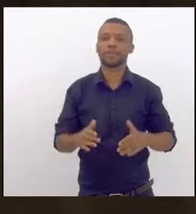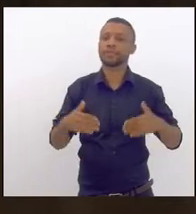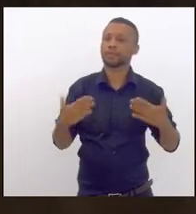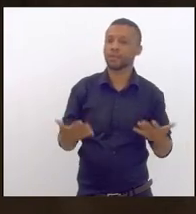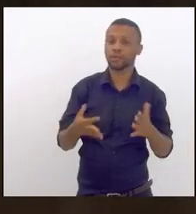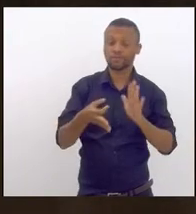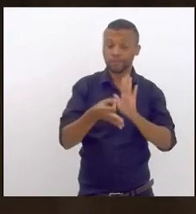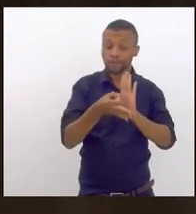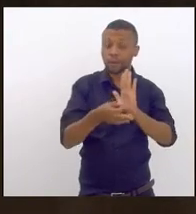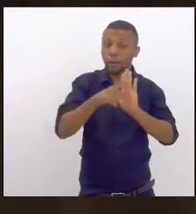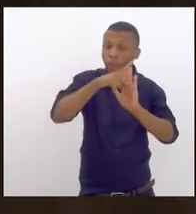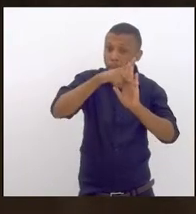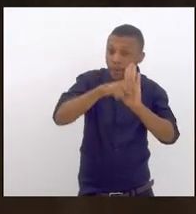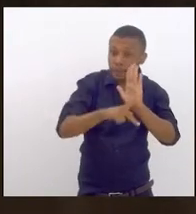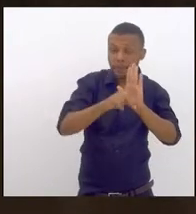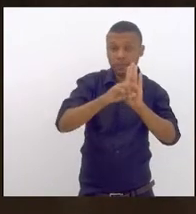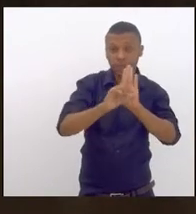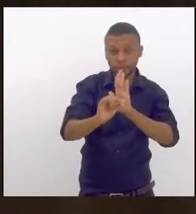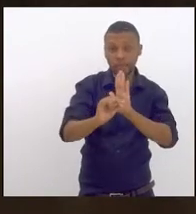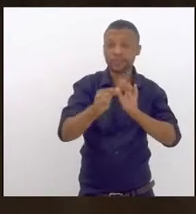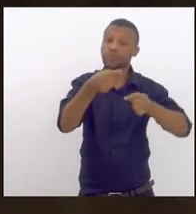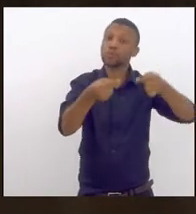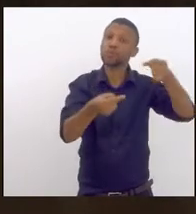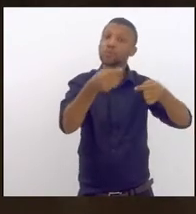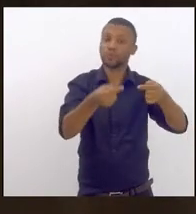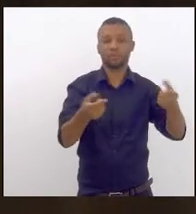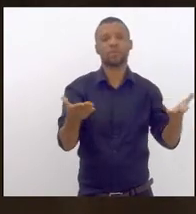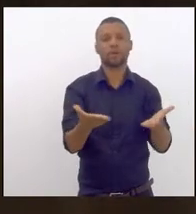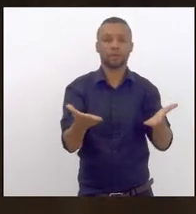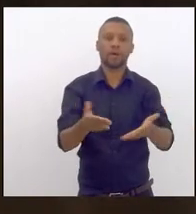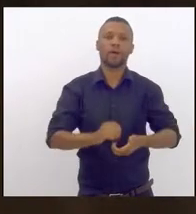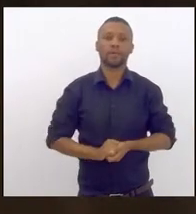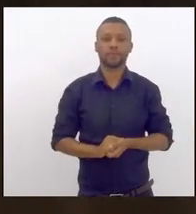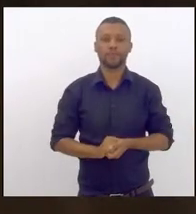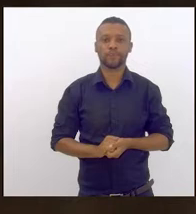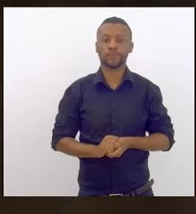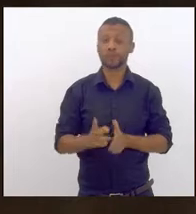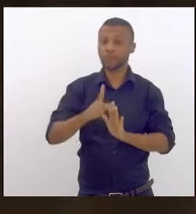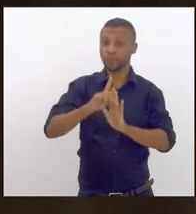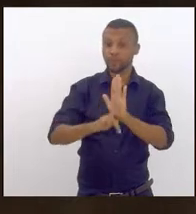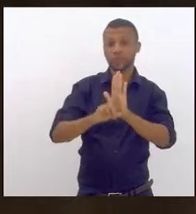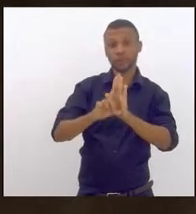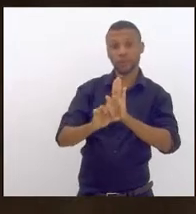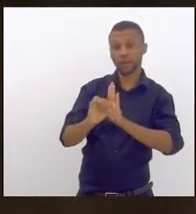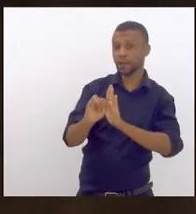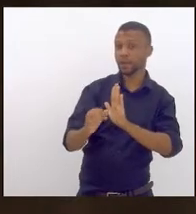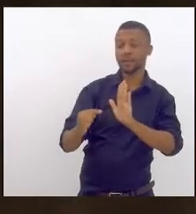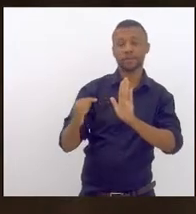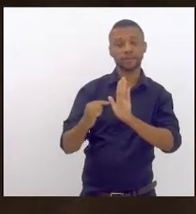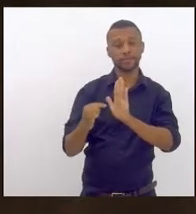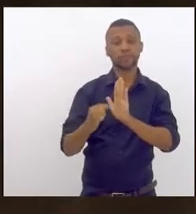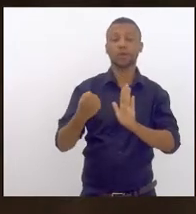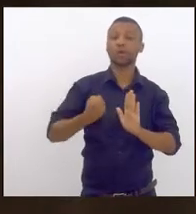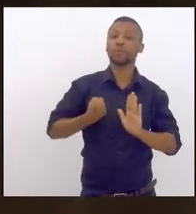segundo projeto de pauta, projeto de lei